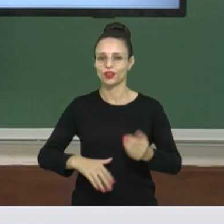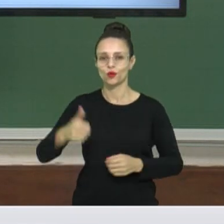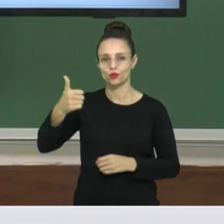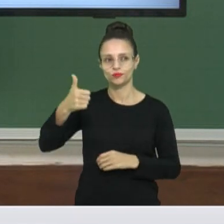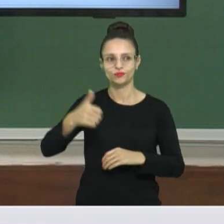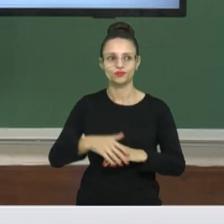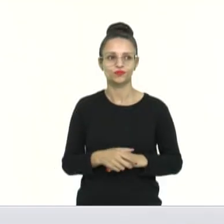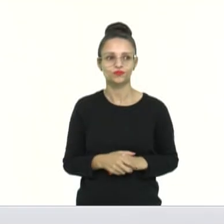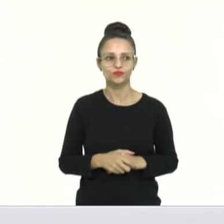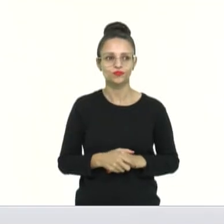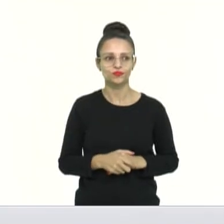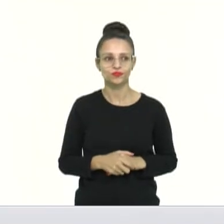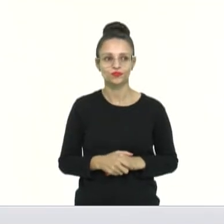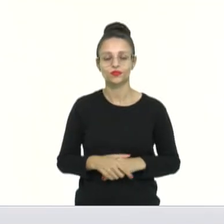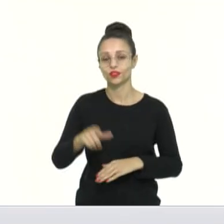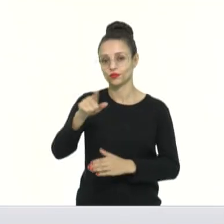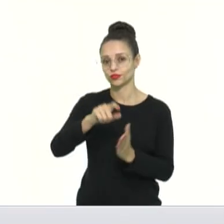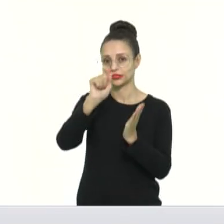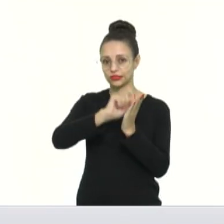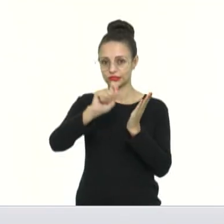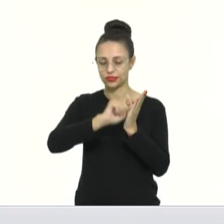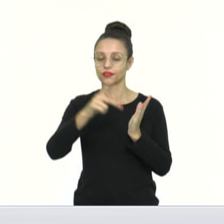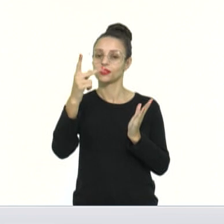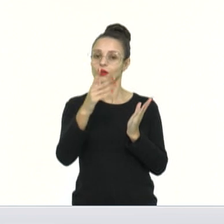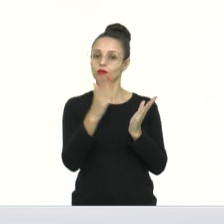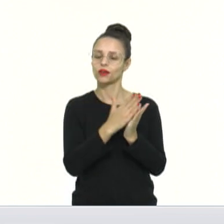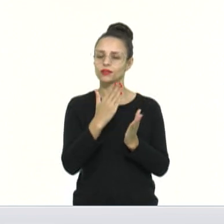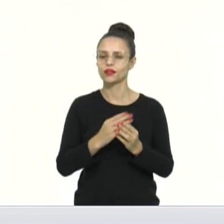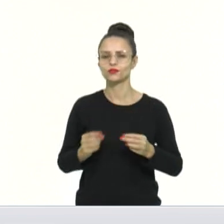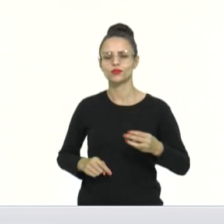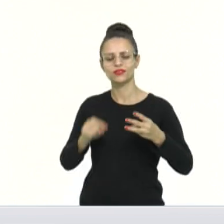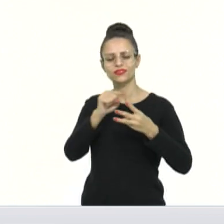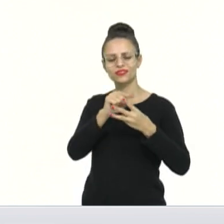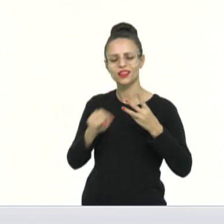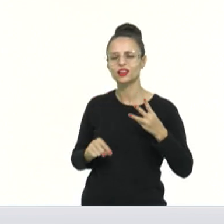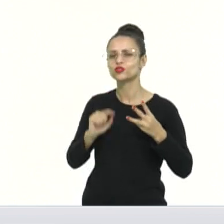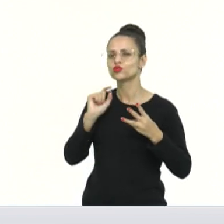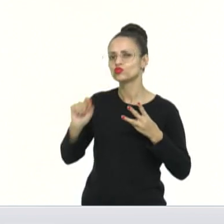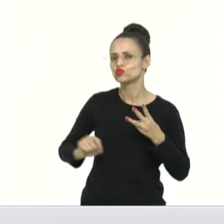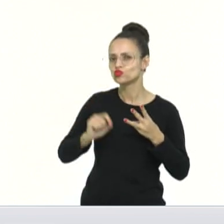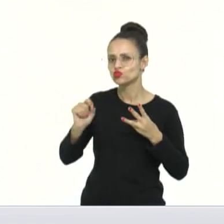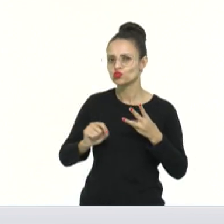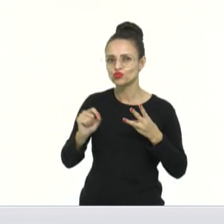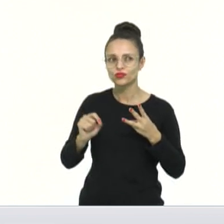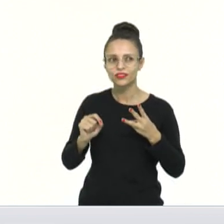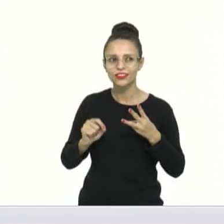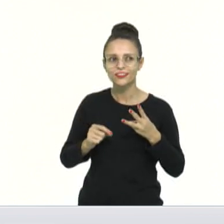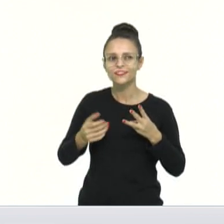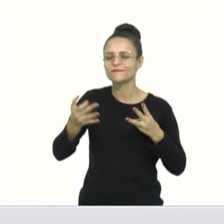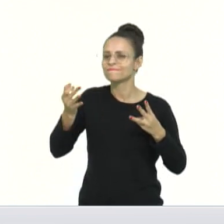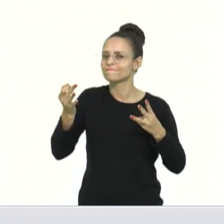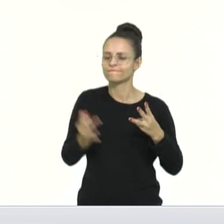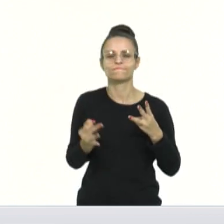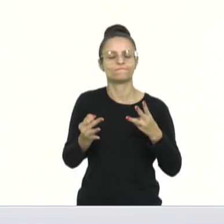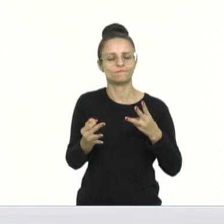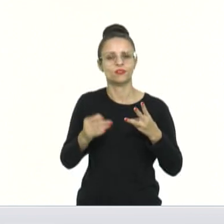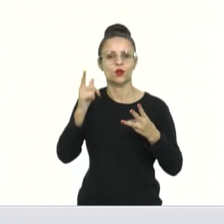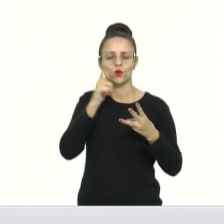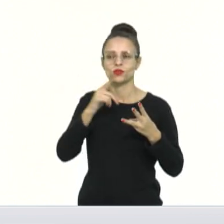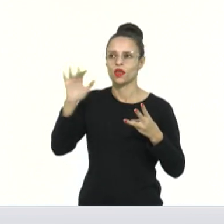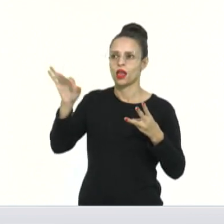1. Escreva no seu caderno 3 condições excelentes